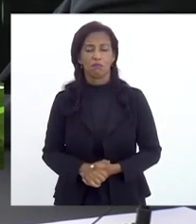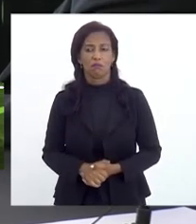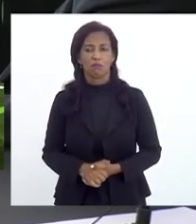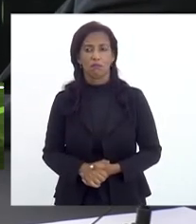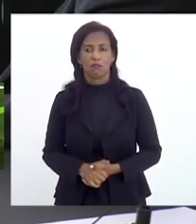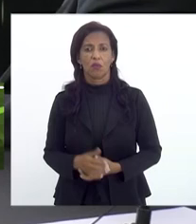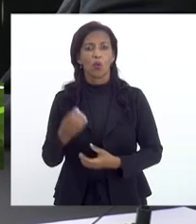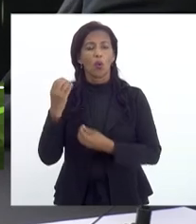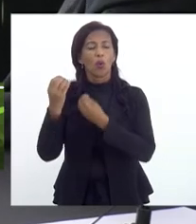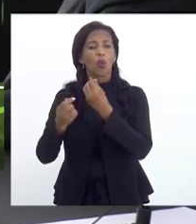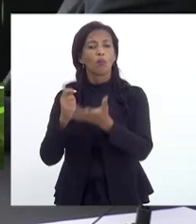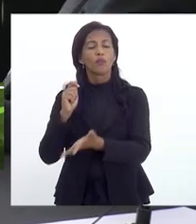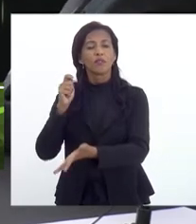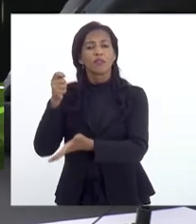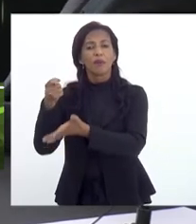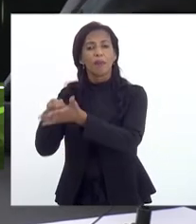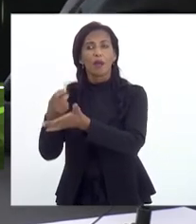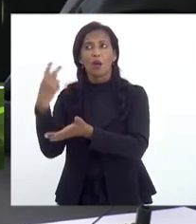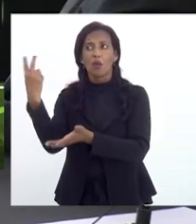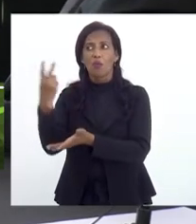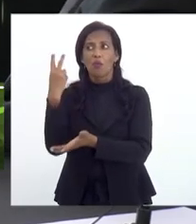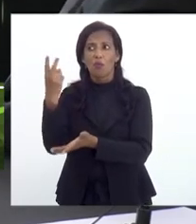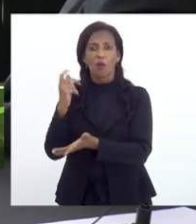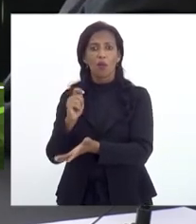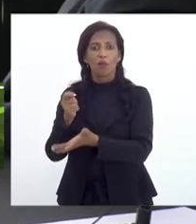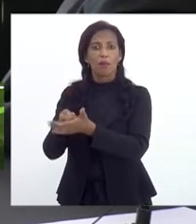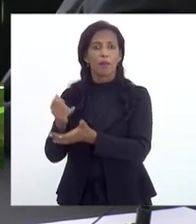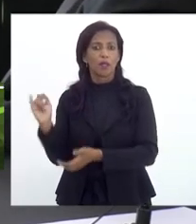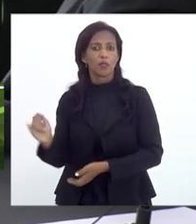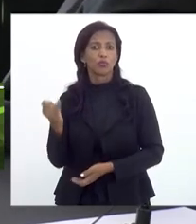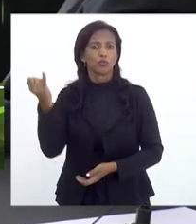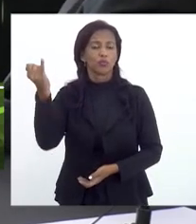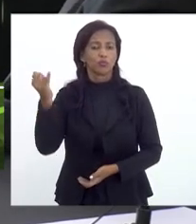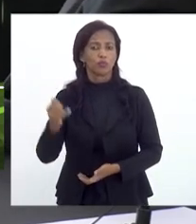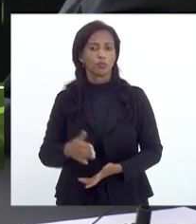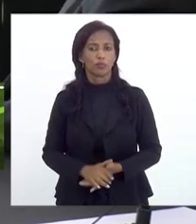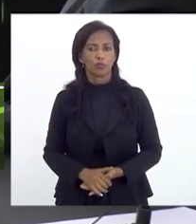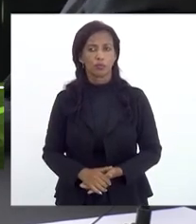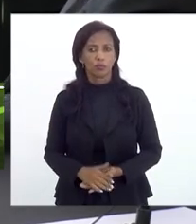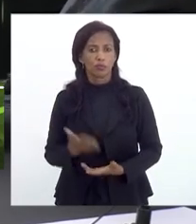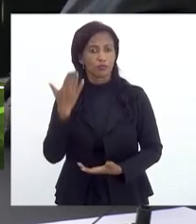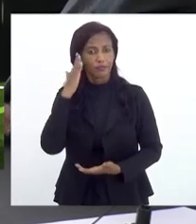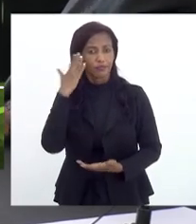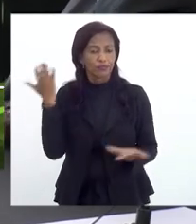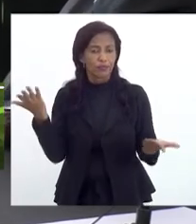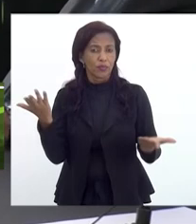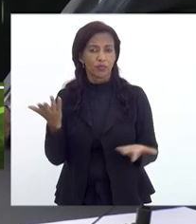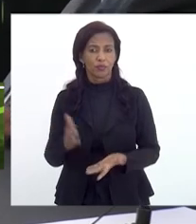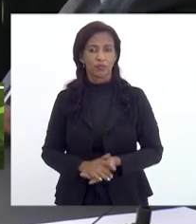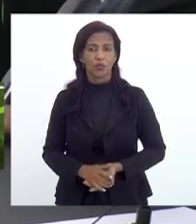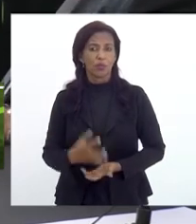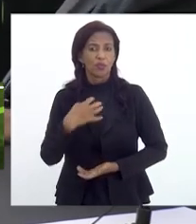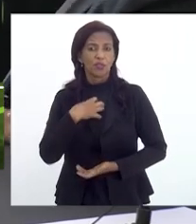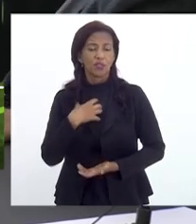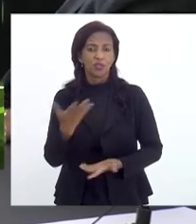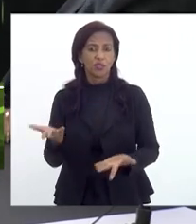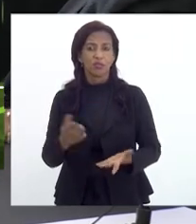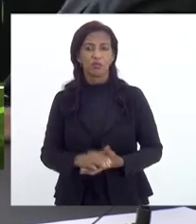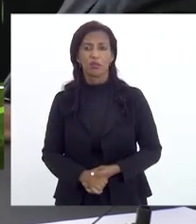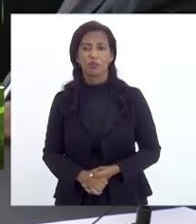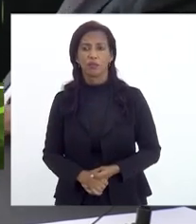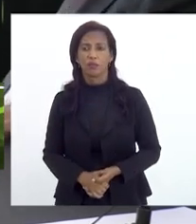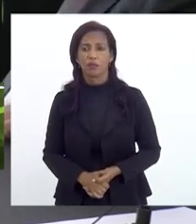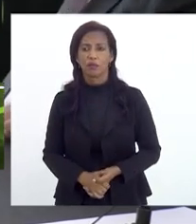Você vai pagar Uma Você vai trazer A valor presente A vai pagar Um juro Entendeu Não tem Esse não tem sentido Isso Não